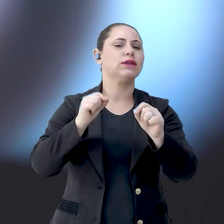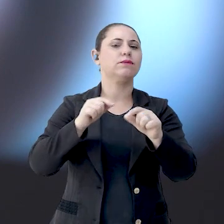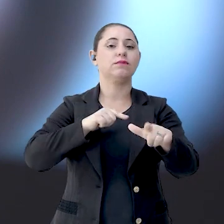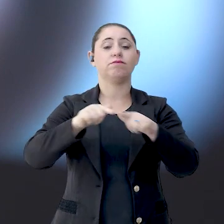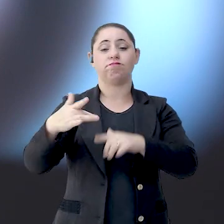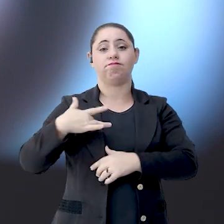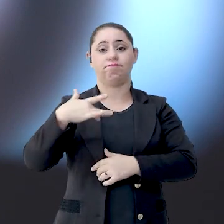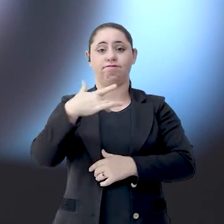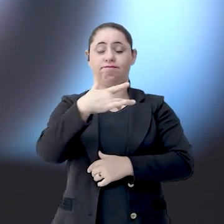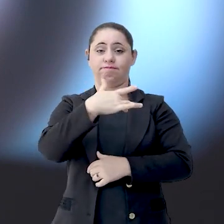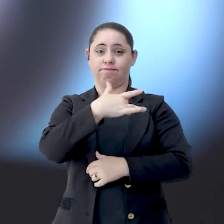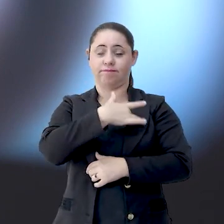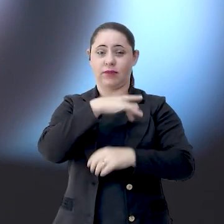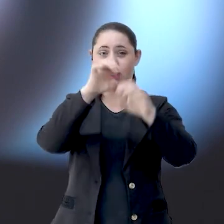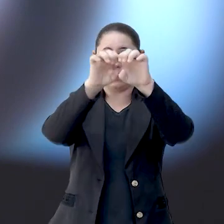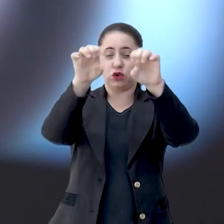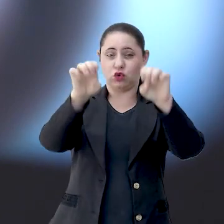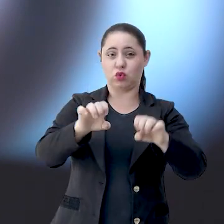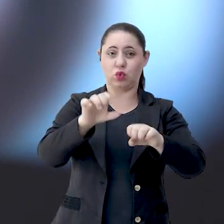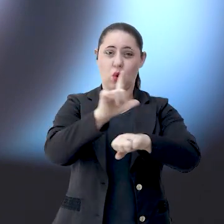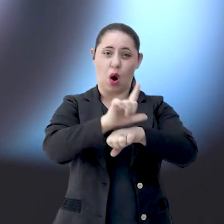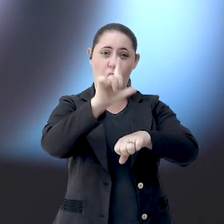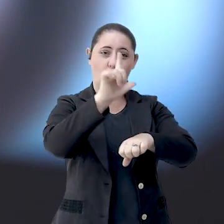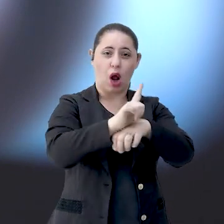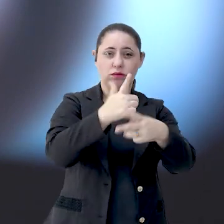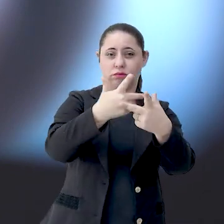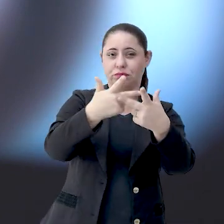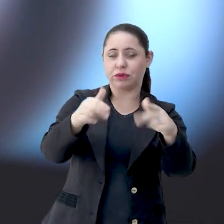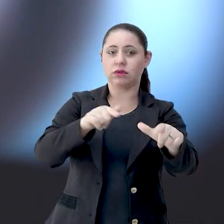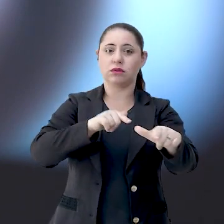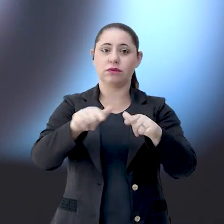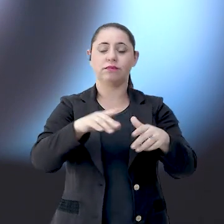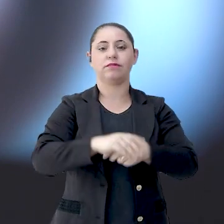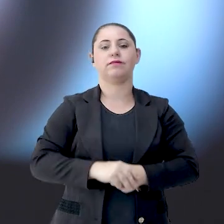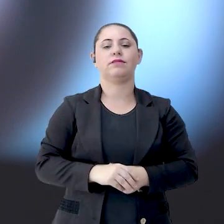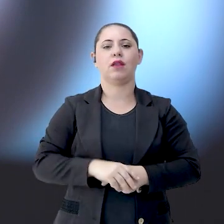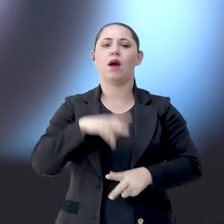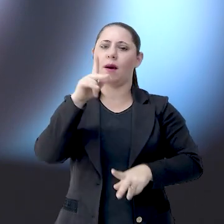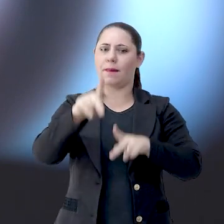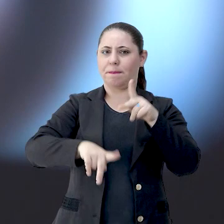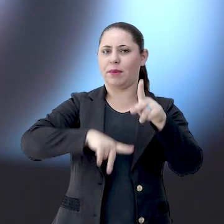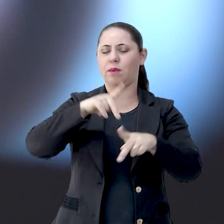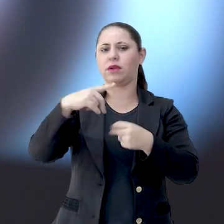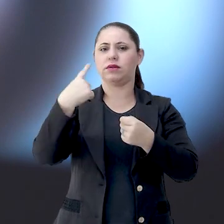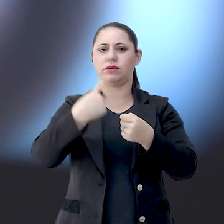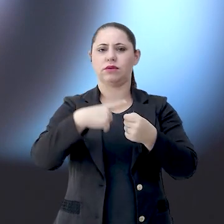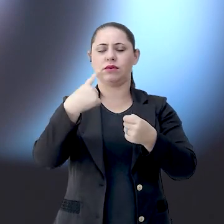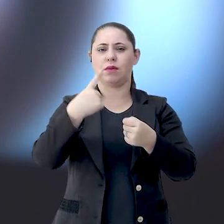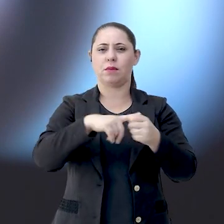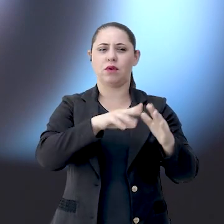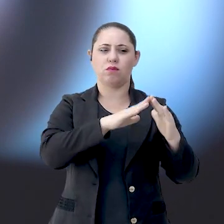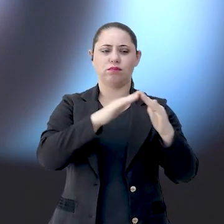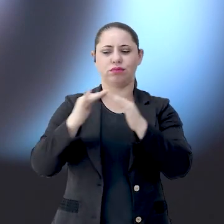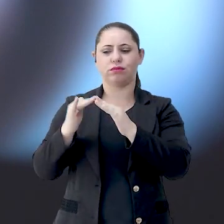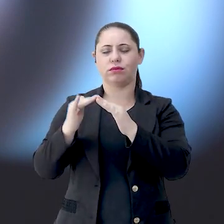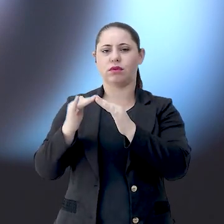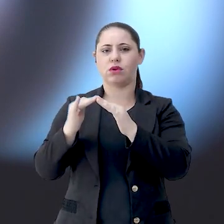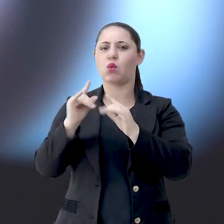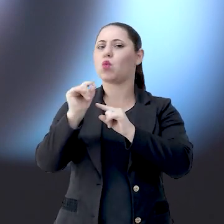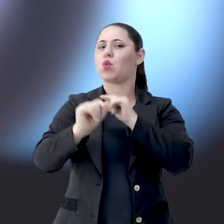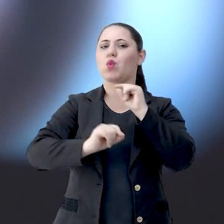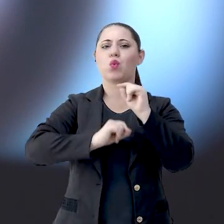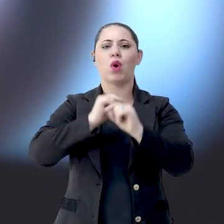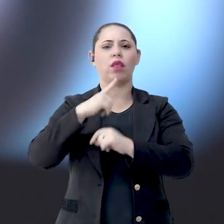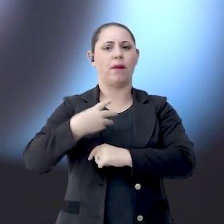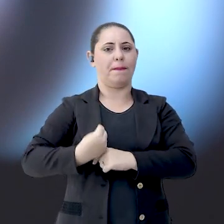recorrendo a Campo Grande para algumas necessidades. Na agricultura, soja, milho e cana-de-açúcar,